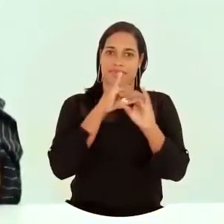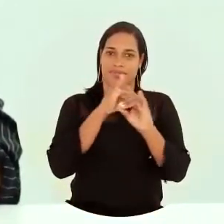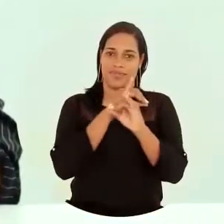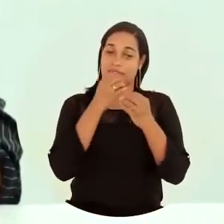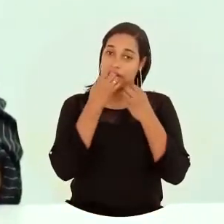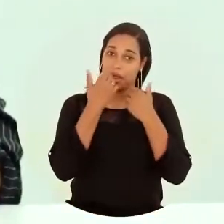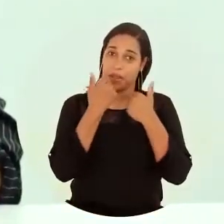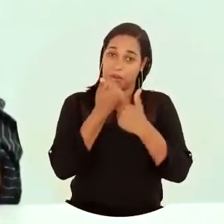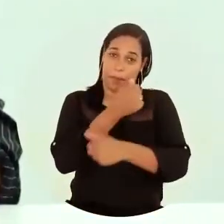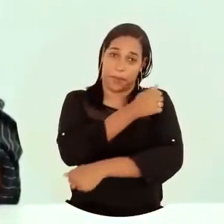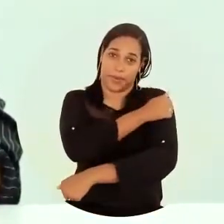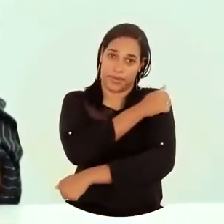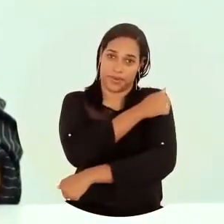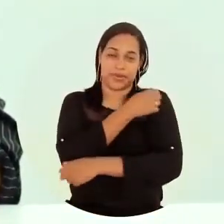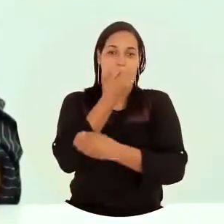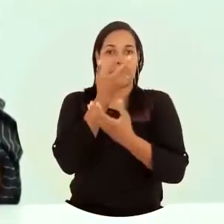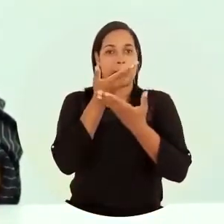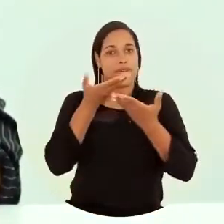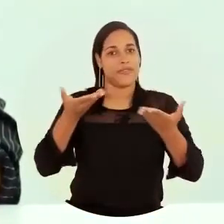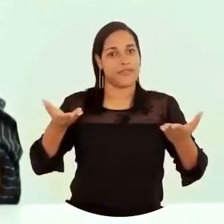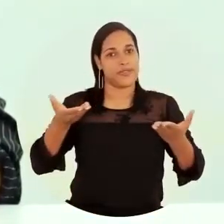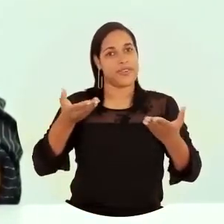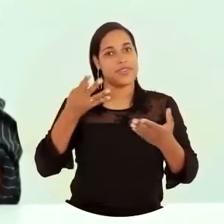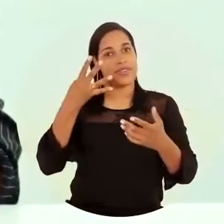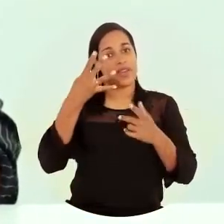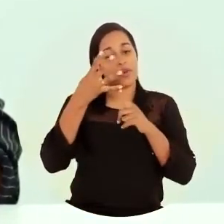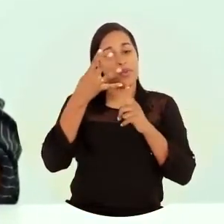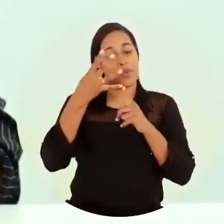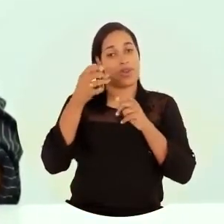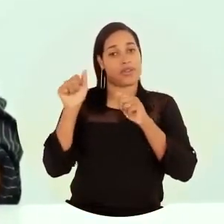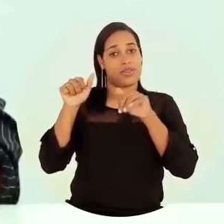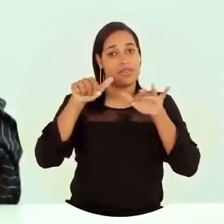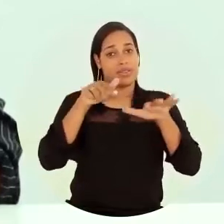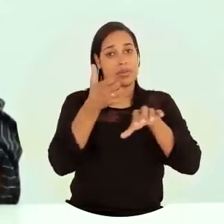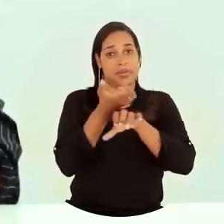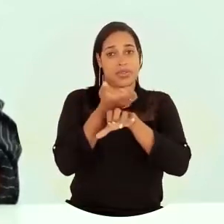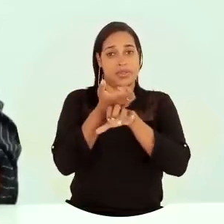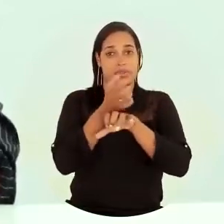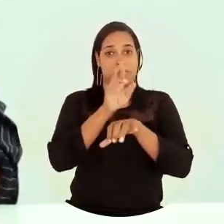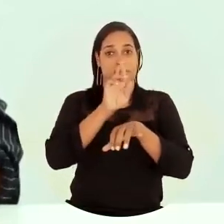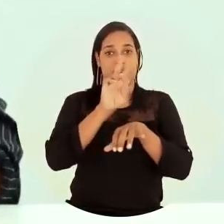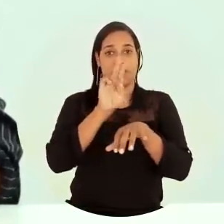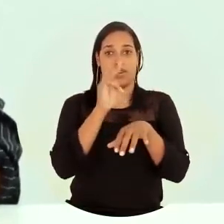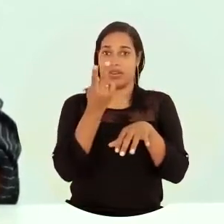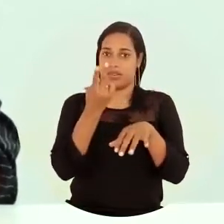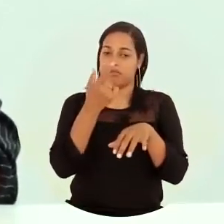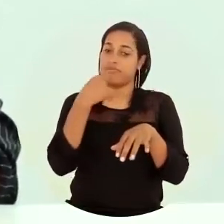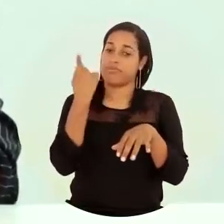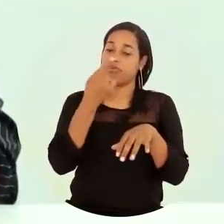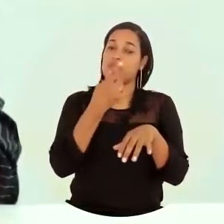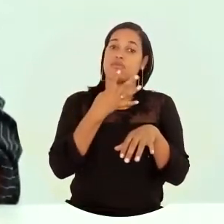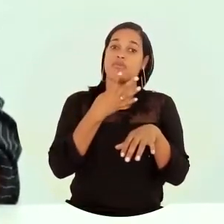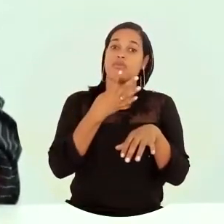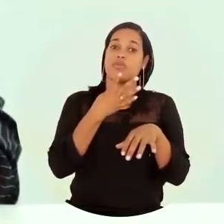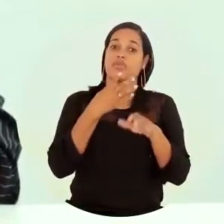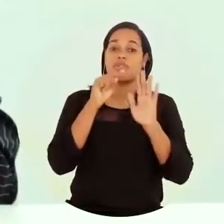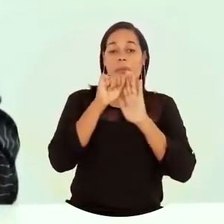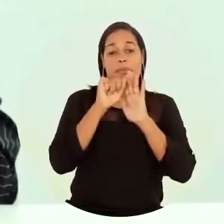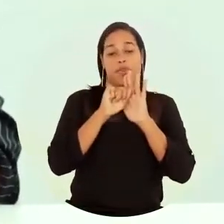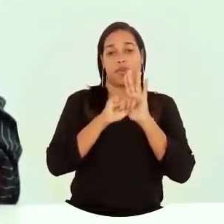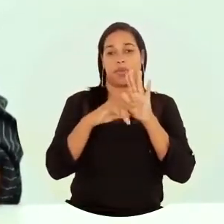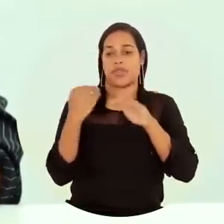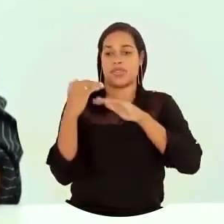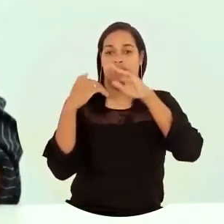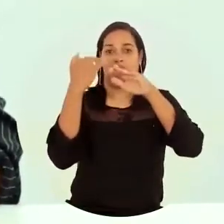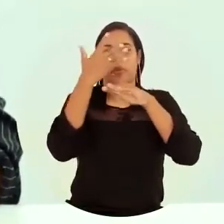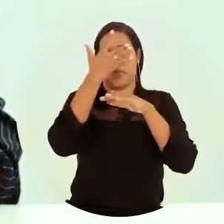Olá, caros alunos. Bem-vindos à quarta semana da disciplina RH, onde nós vamos conhecer sobre programas de